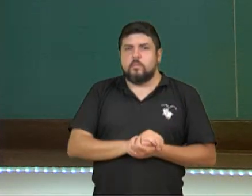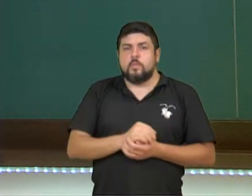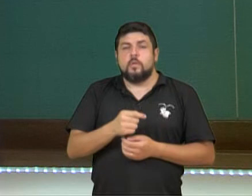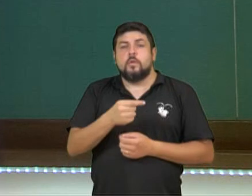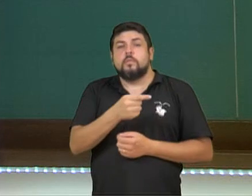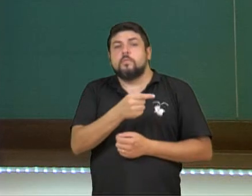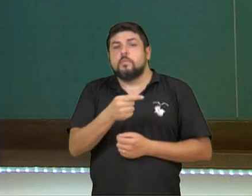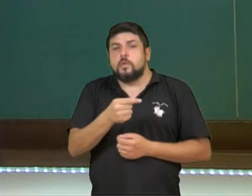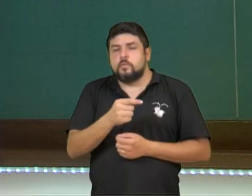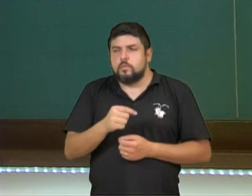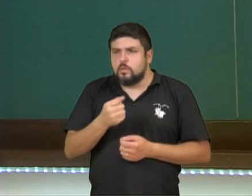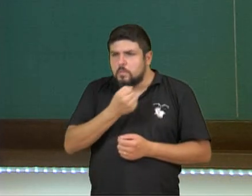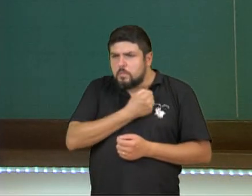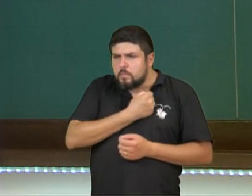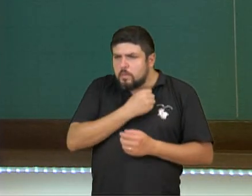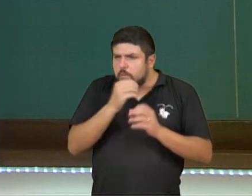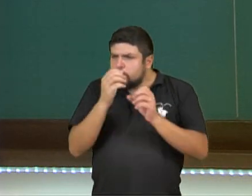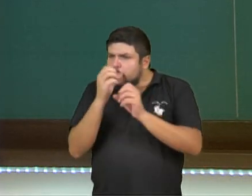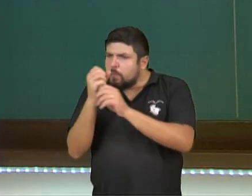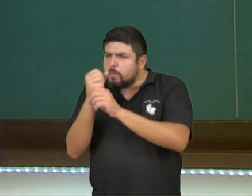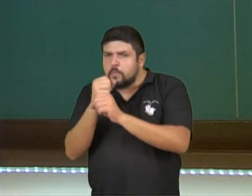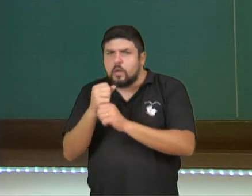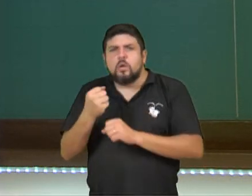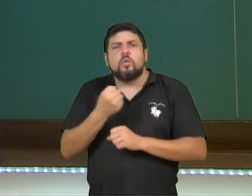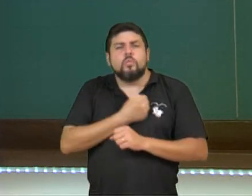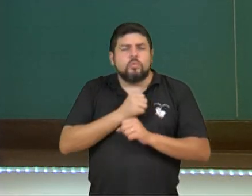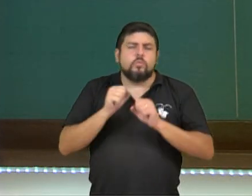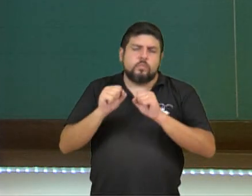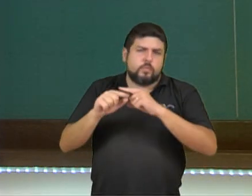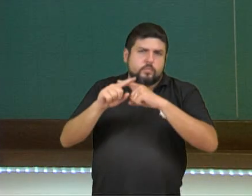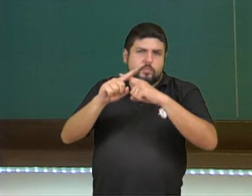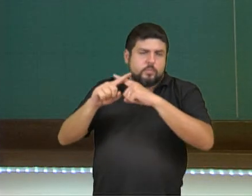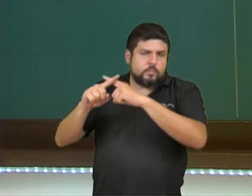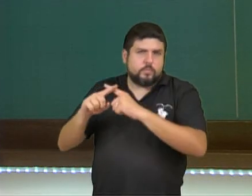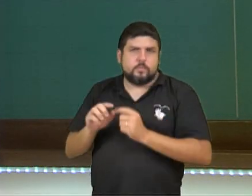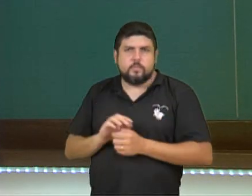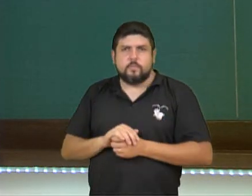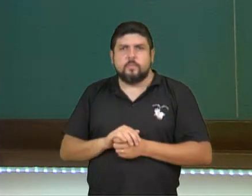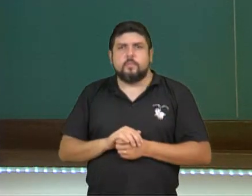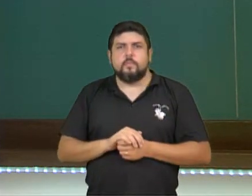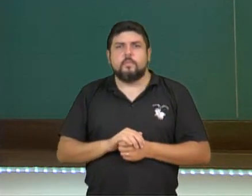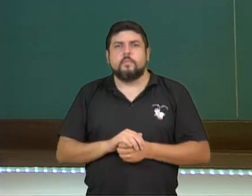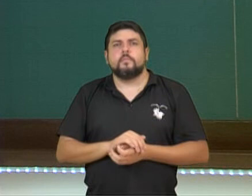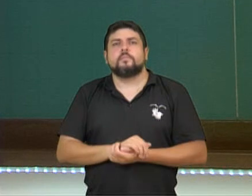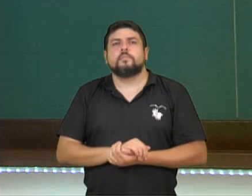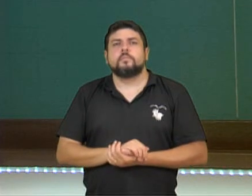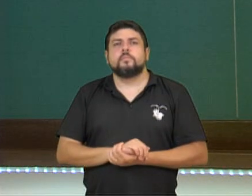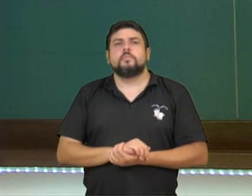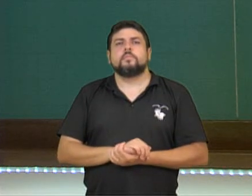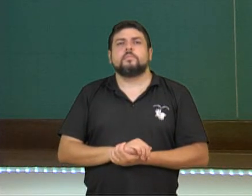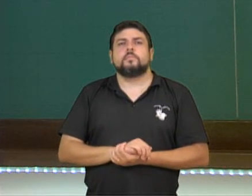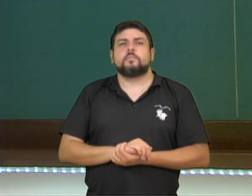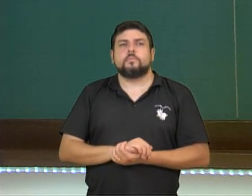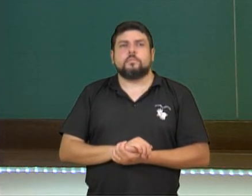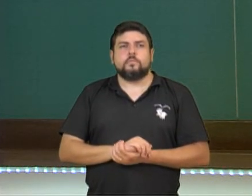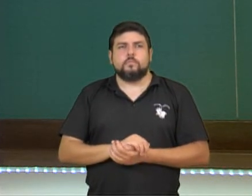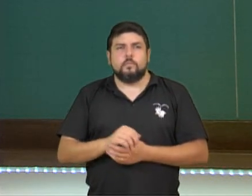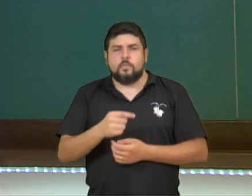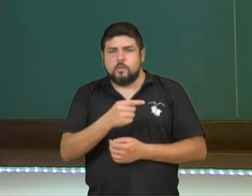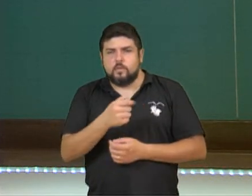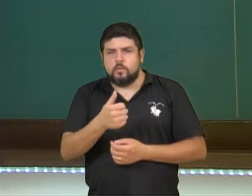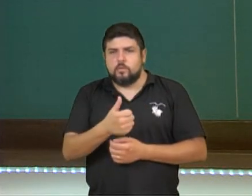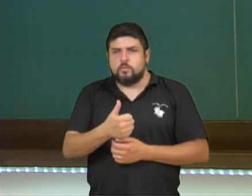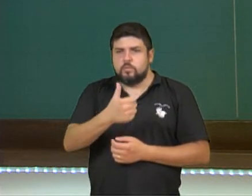Tem bastante números ali, então com os números você pode fazer sim a multiplicação, ó. 2 vezes 2, 4, 4 vezes 3, 12.